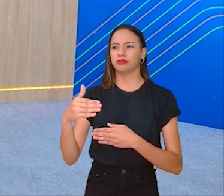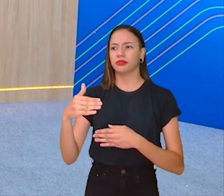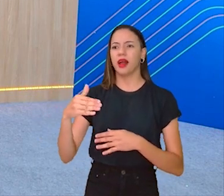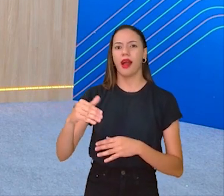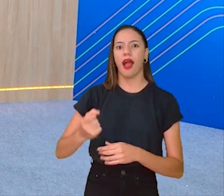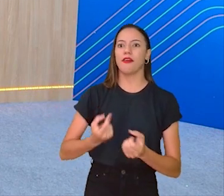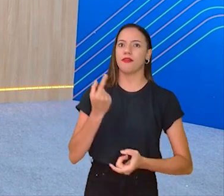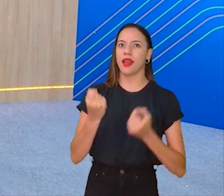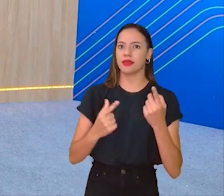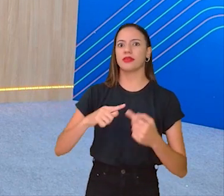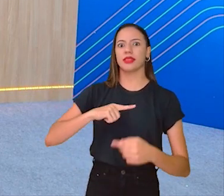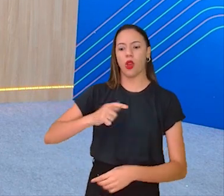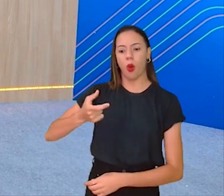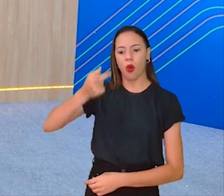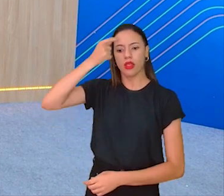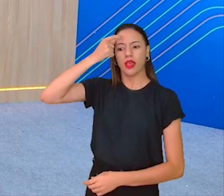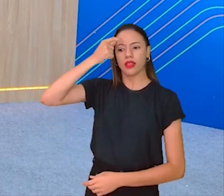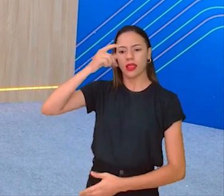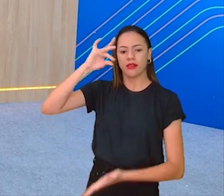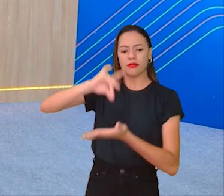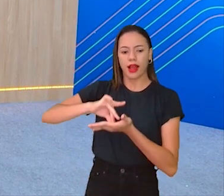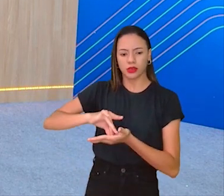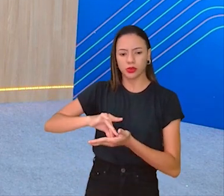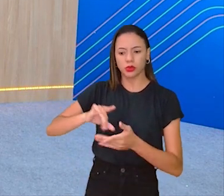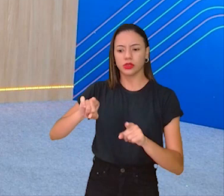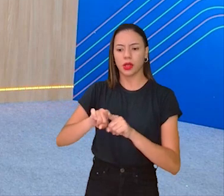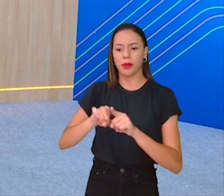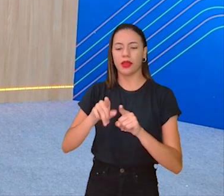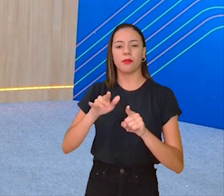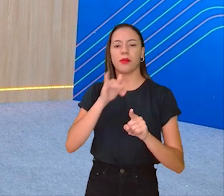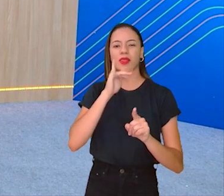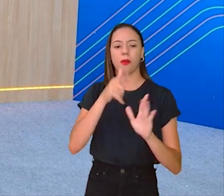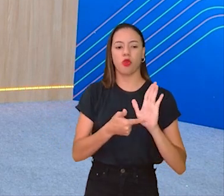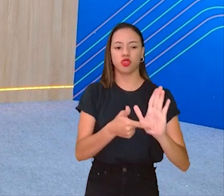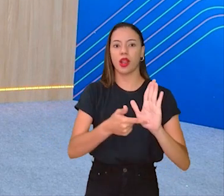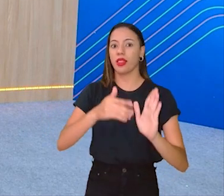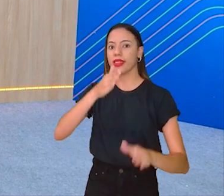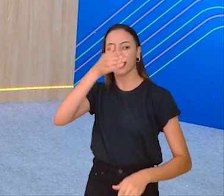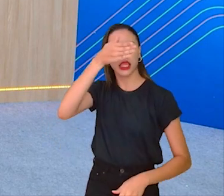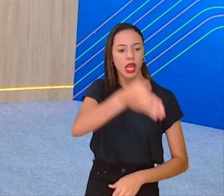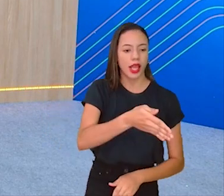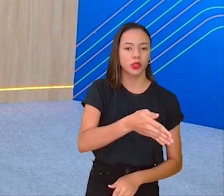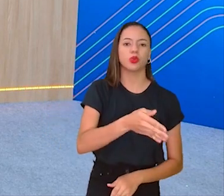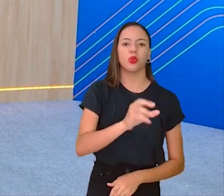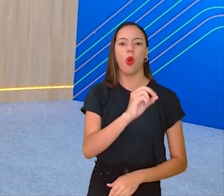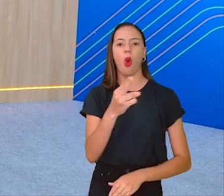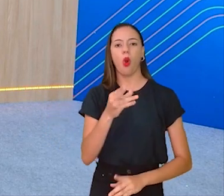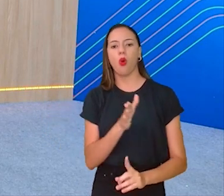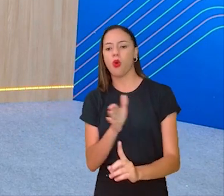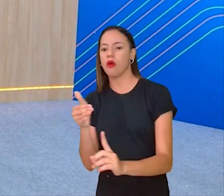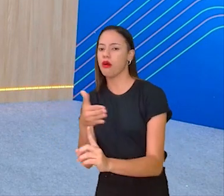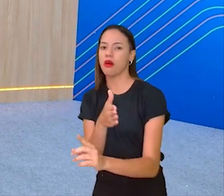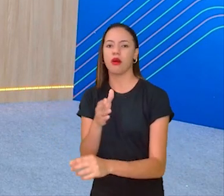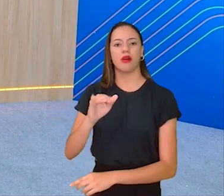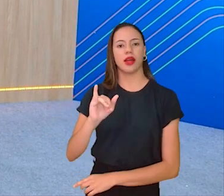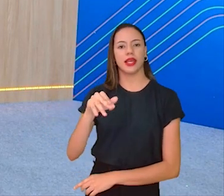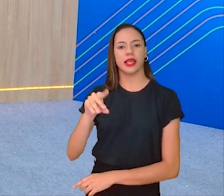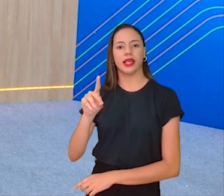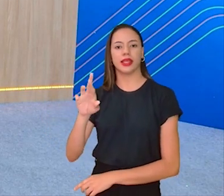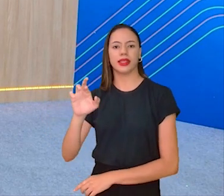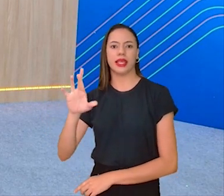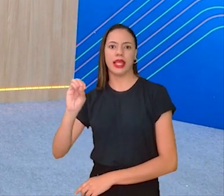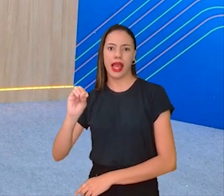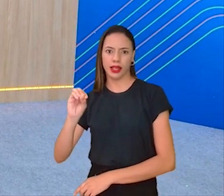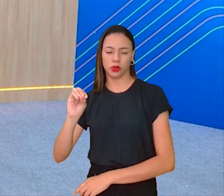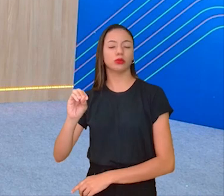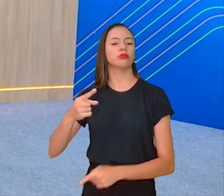mais direta, né, através das nossas aulas. Porque, né, como a gente sempre fala, tudo se inicia no sonho, né,